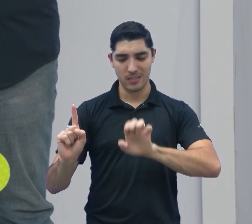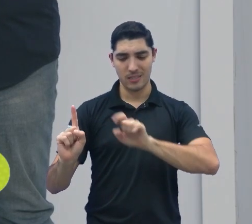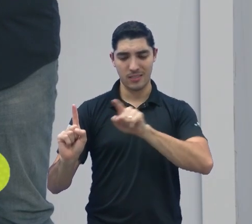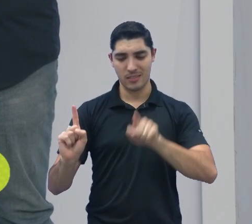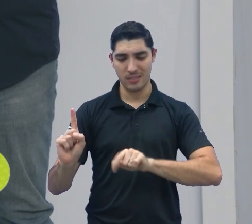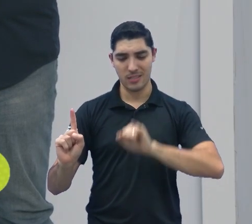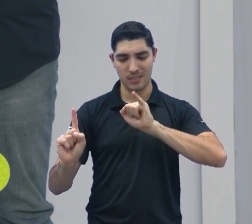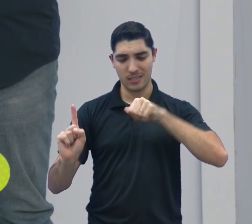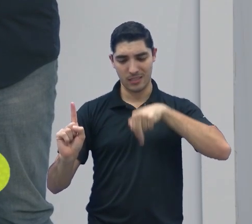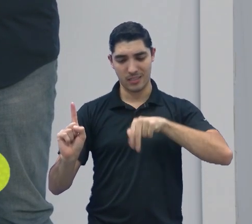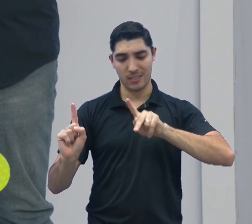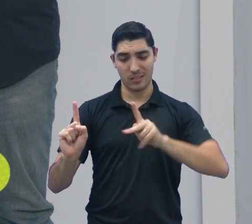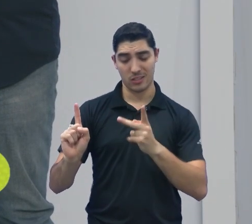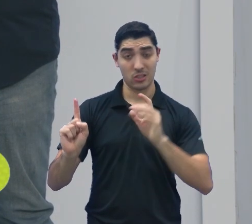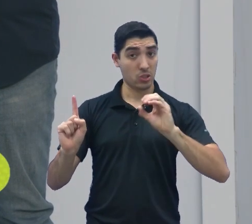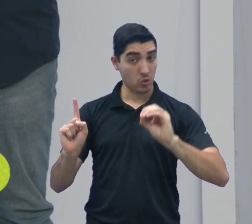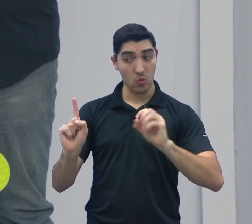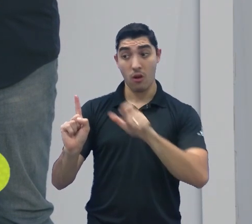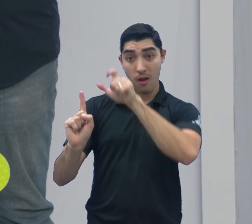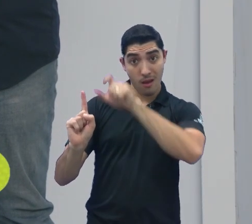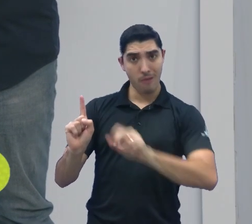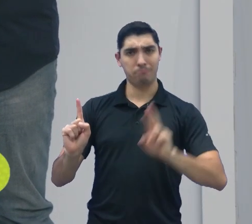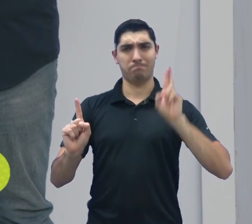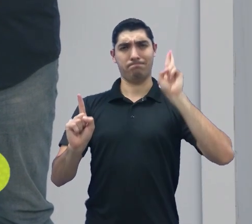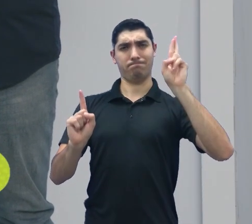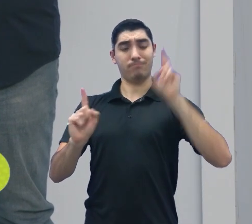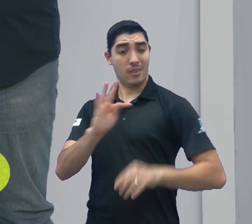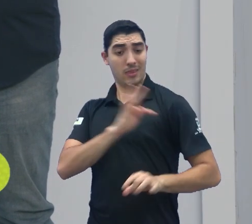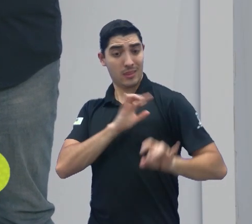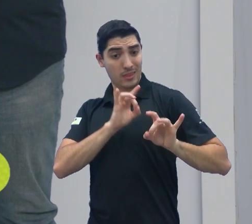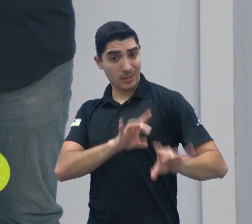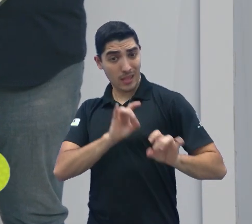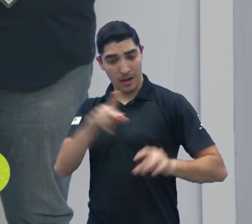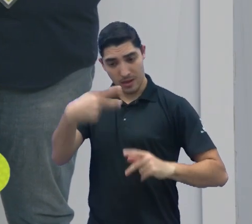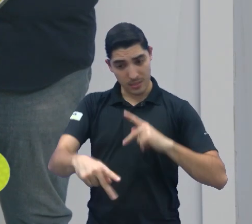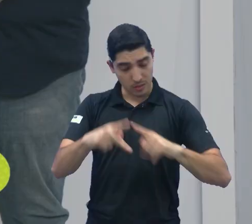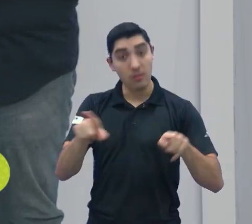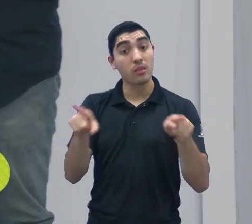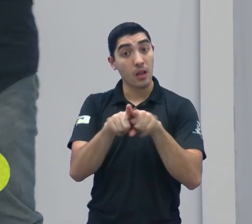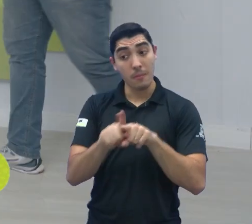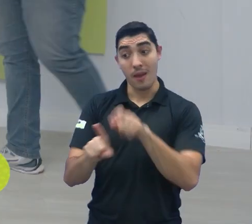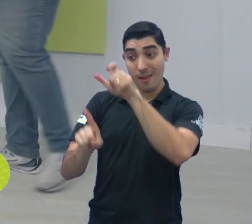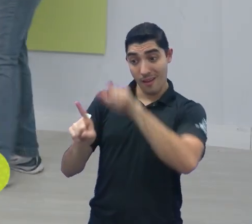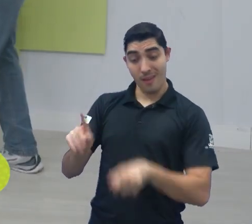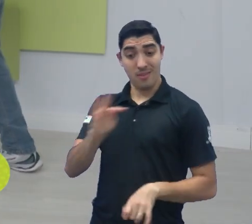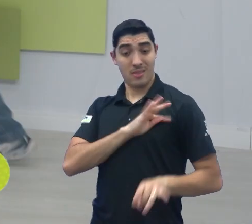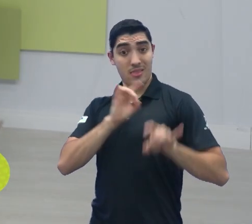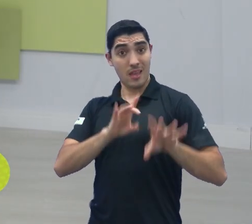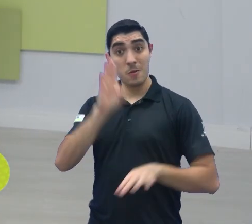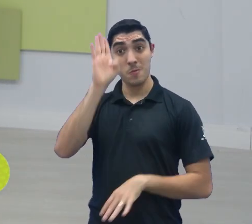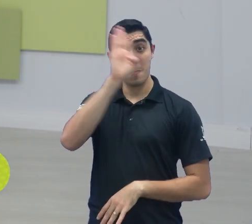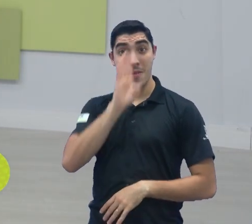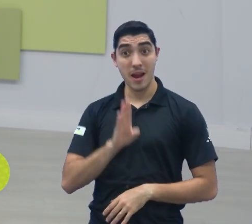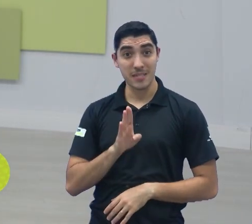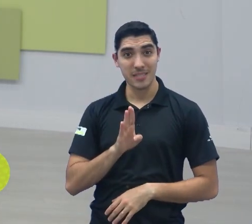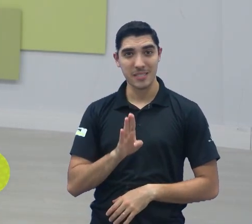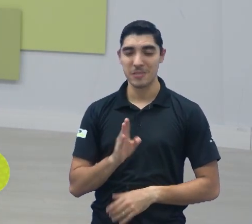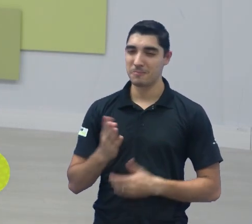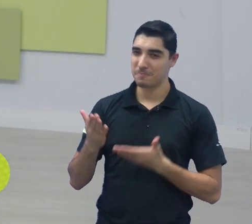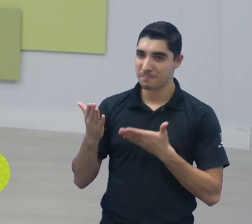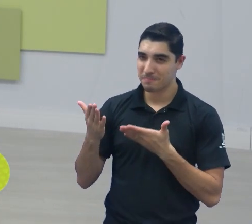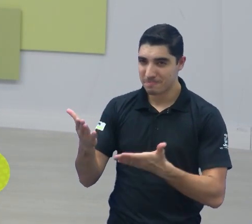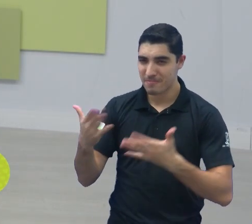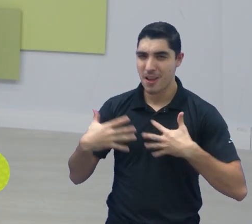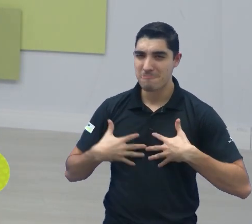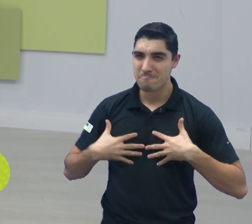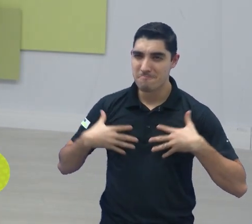da bocha paralímpica de São José e também técnico da seleção brasileira. Ele está com a gente. Zezinho, uma honra, um